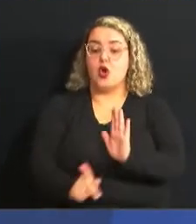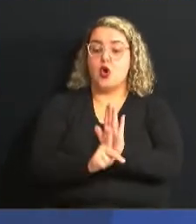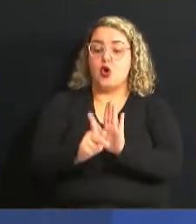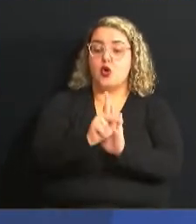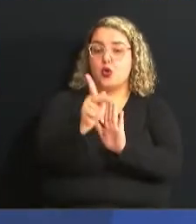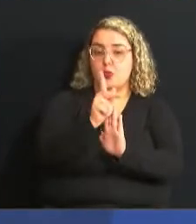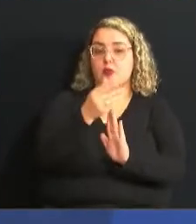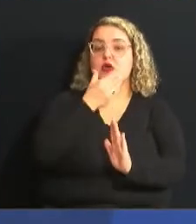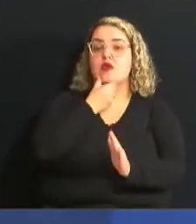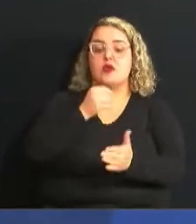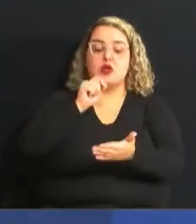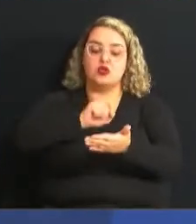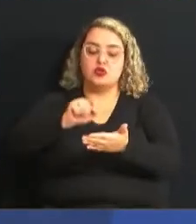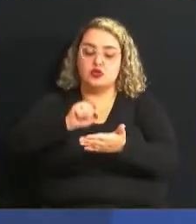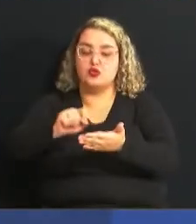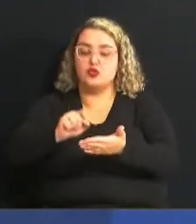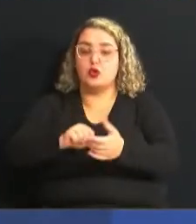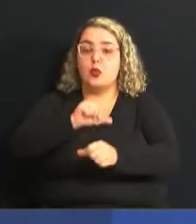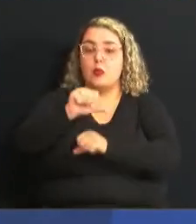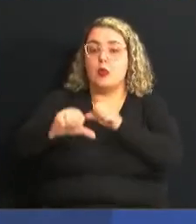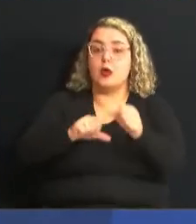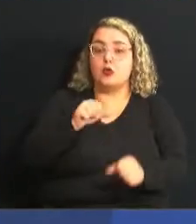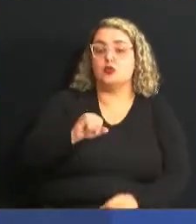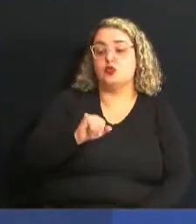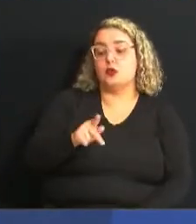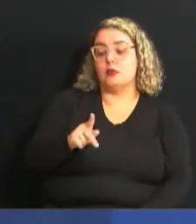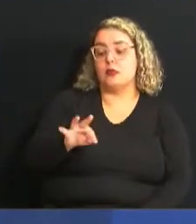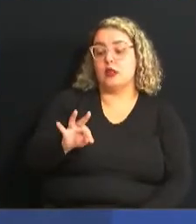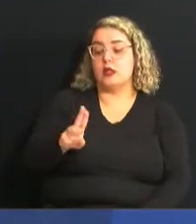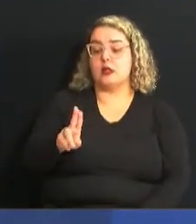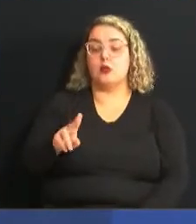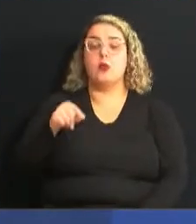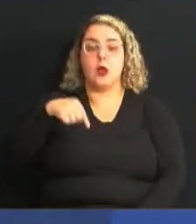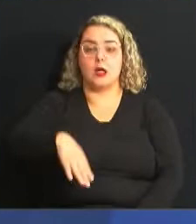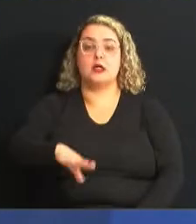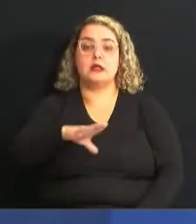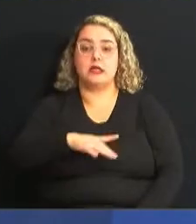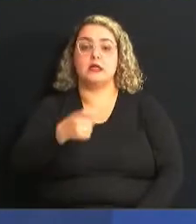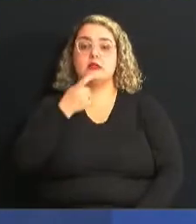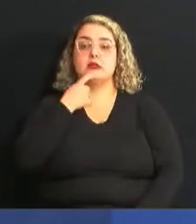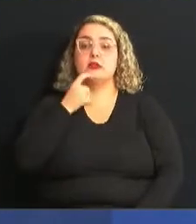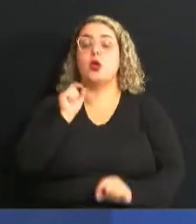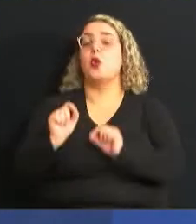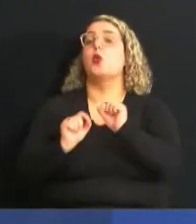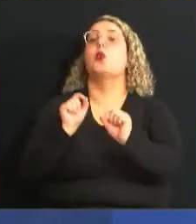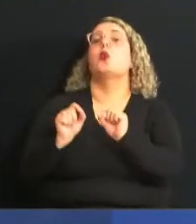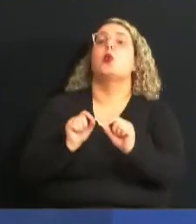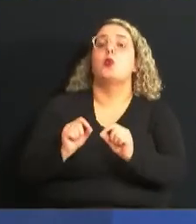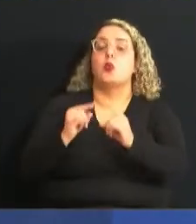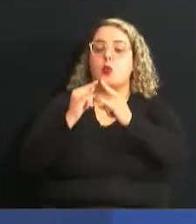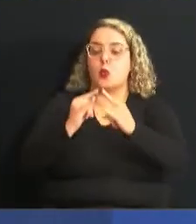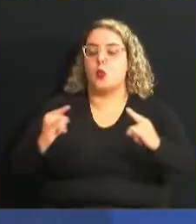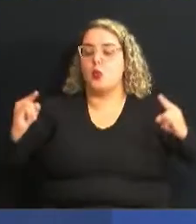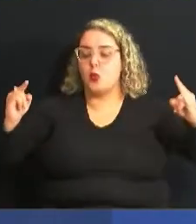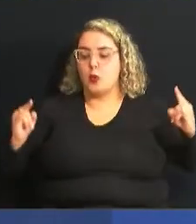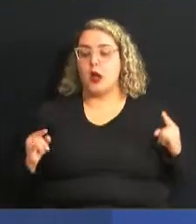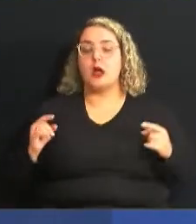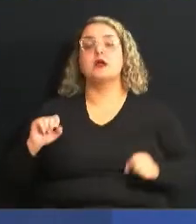do prefeito que prevê uma alteração no IPTU aqui da cidade no que diz respeito aos galpões